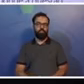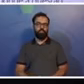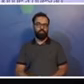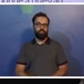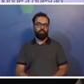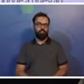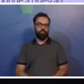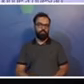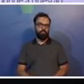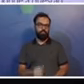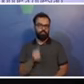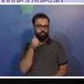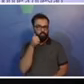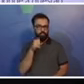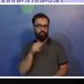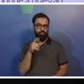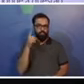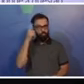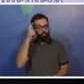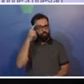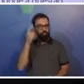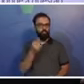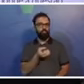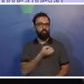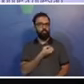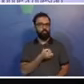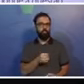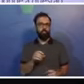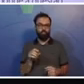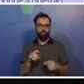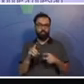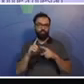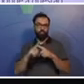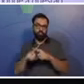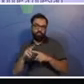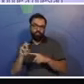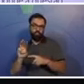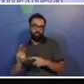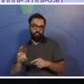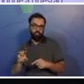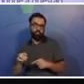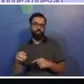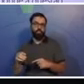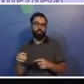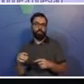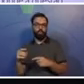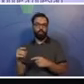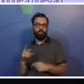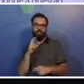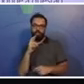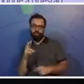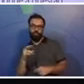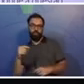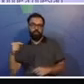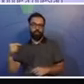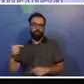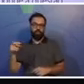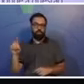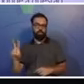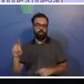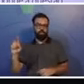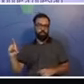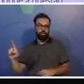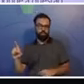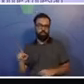Paulo pensou em um número, multiplicou por 3 e obteve menos 21. Nós já trabalhamos